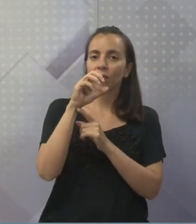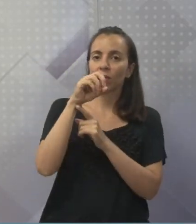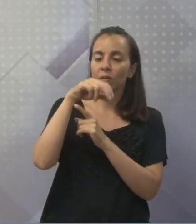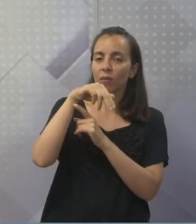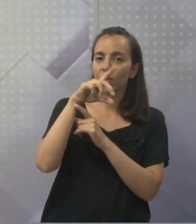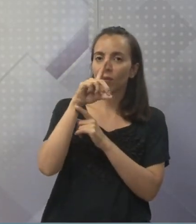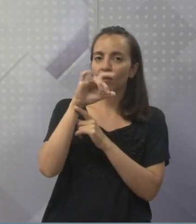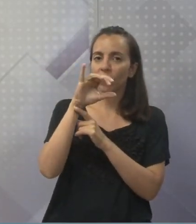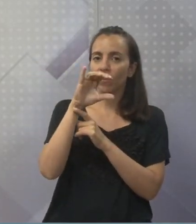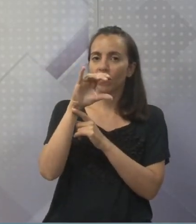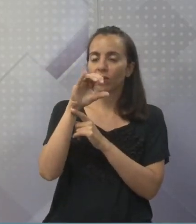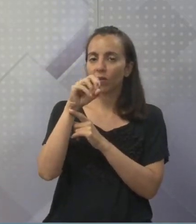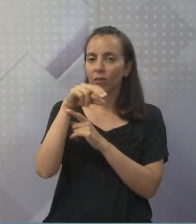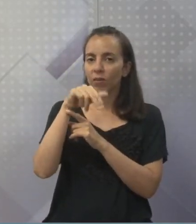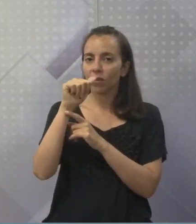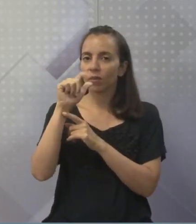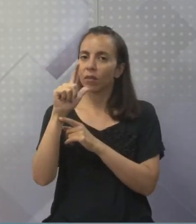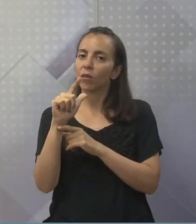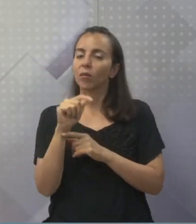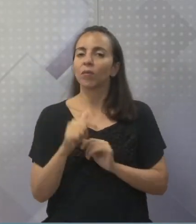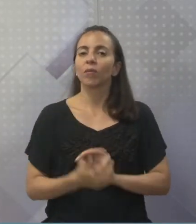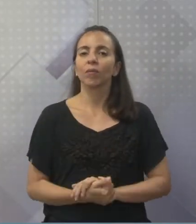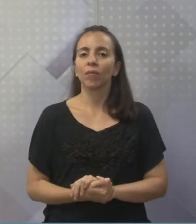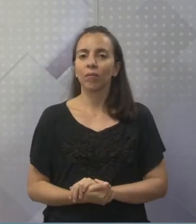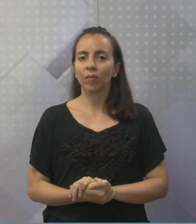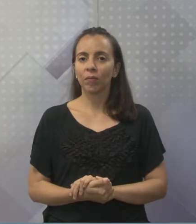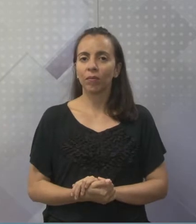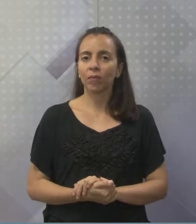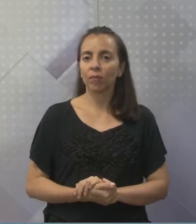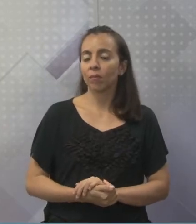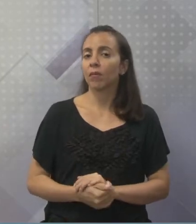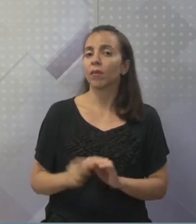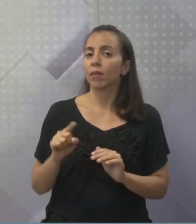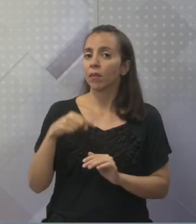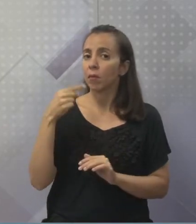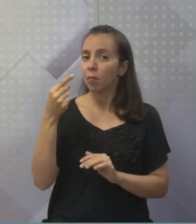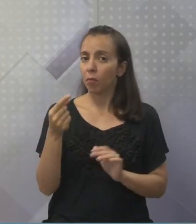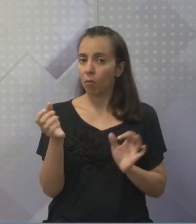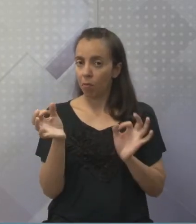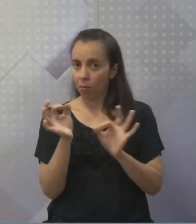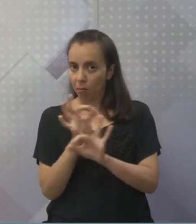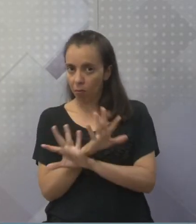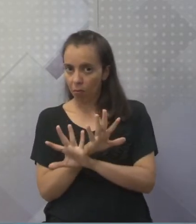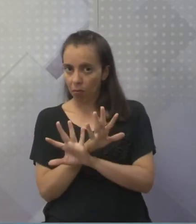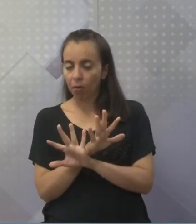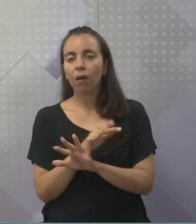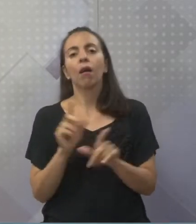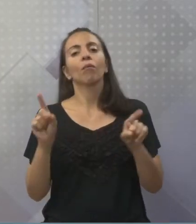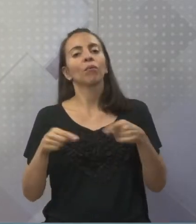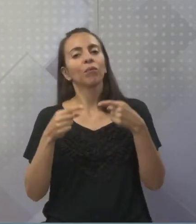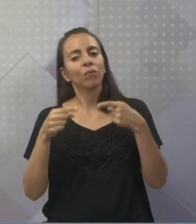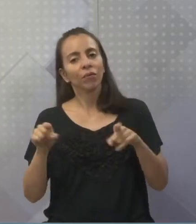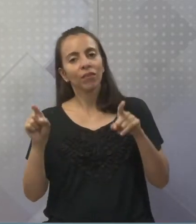if clauses, que são orações condicionais. E na sequência a música Rock and Roll Lullaby.